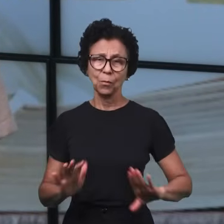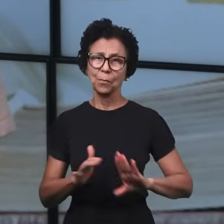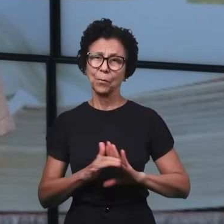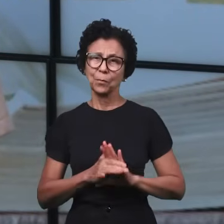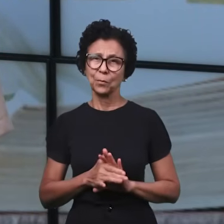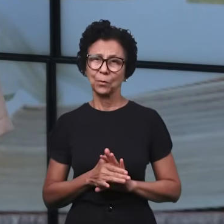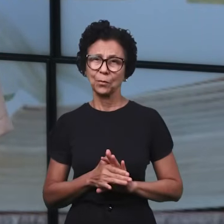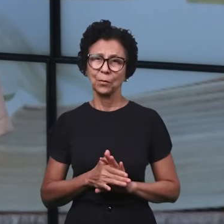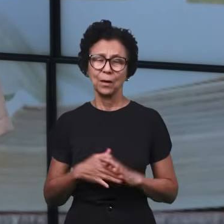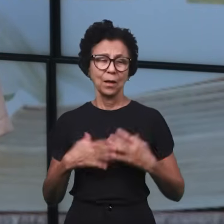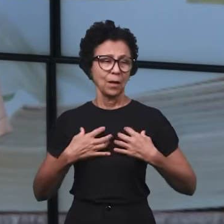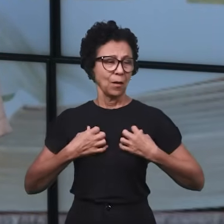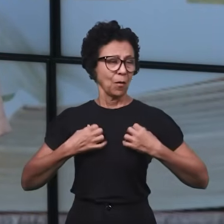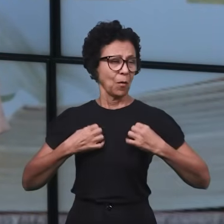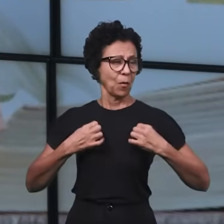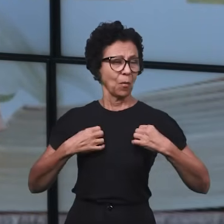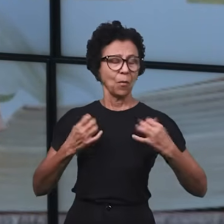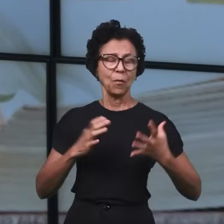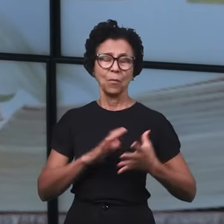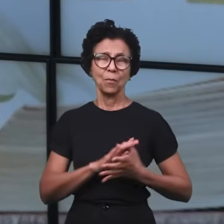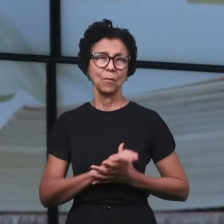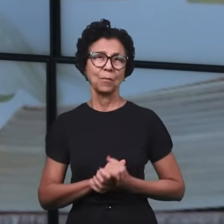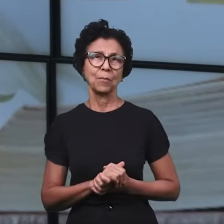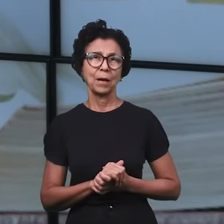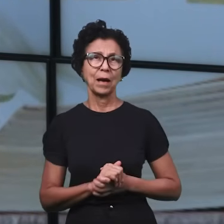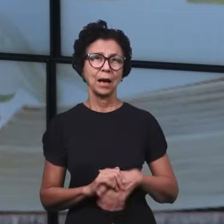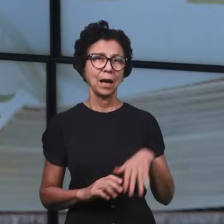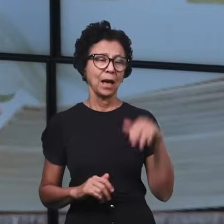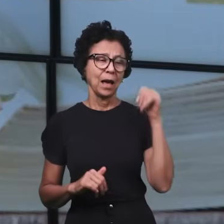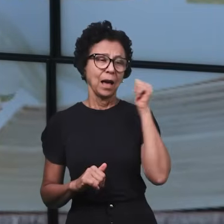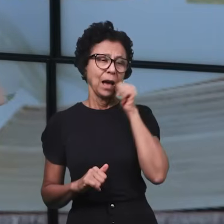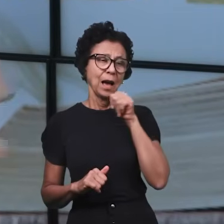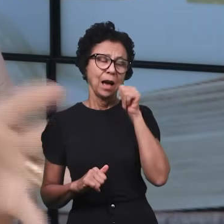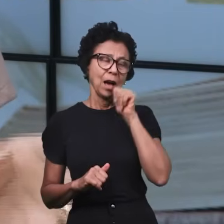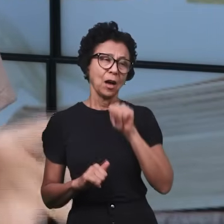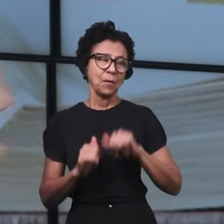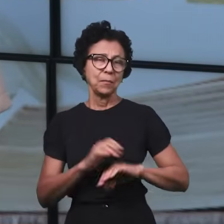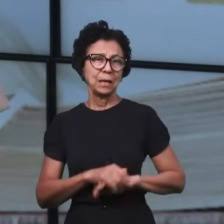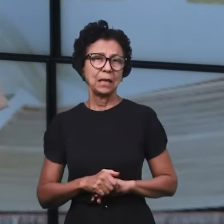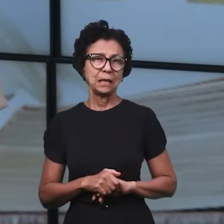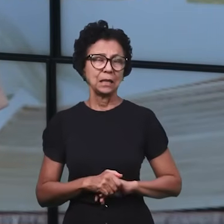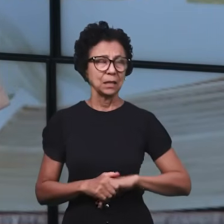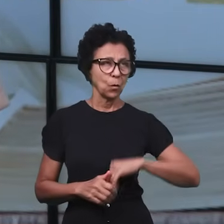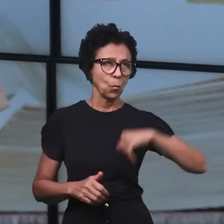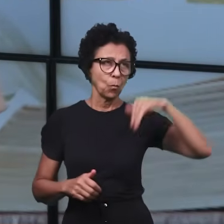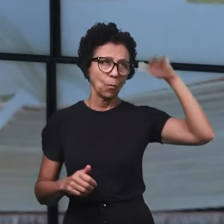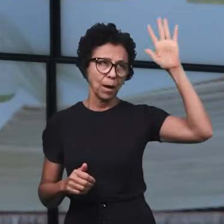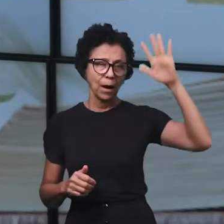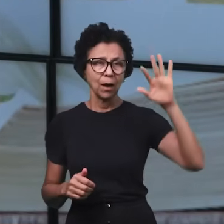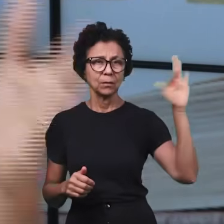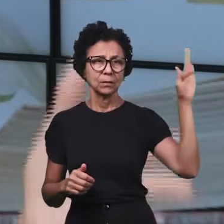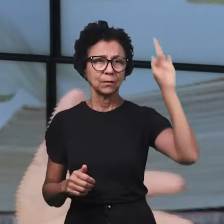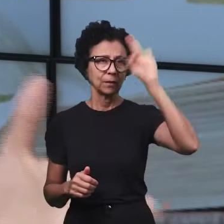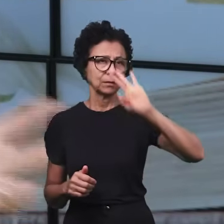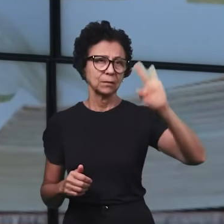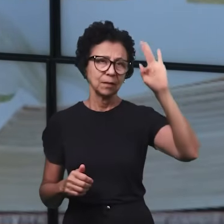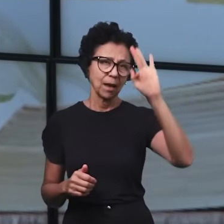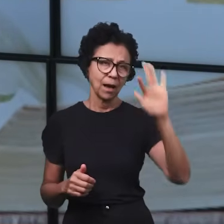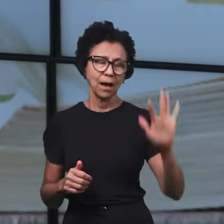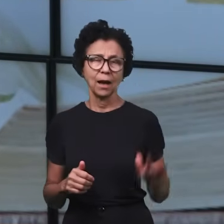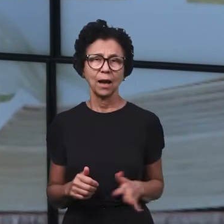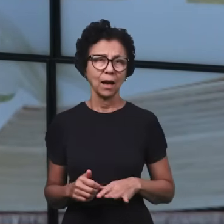é a pessoa, a garota mais descolada da faculdade, ou da turma do